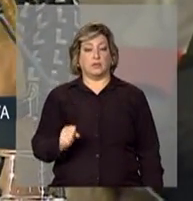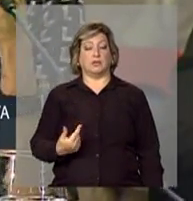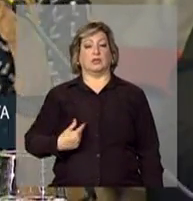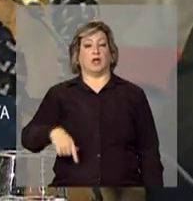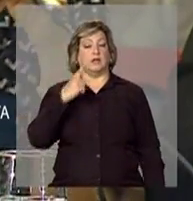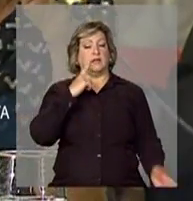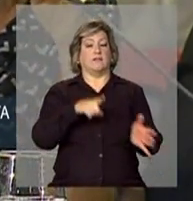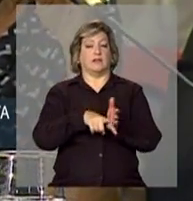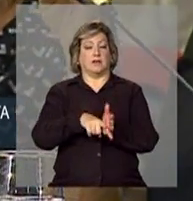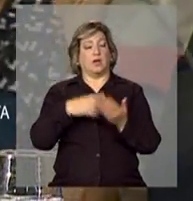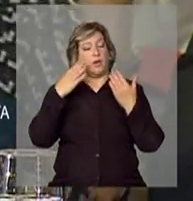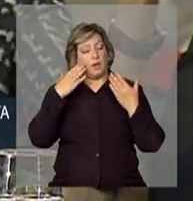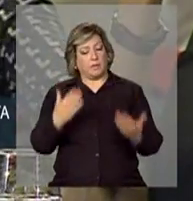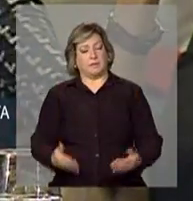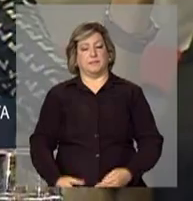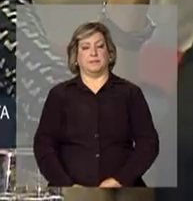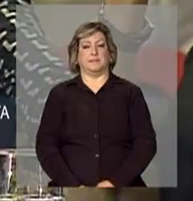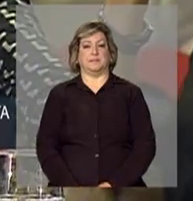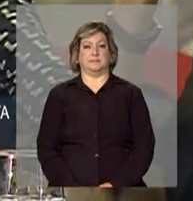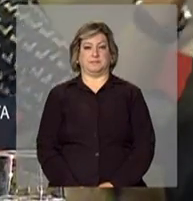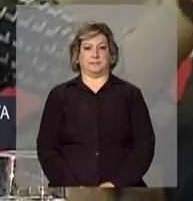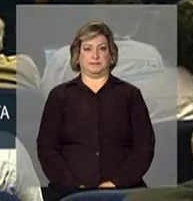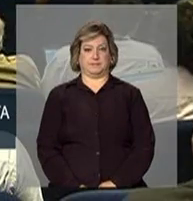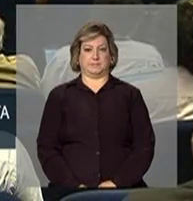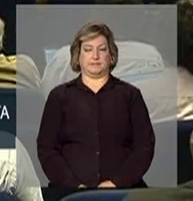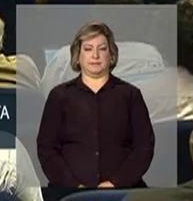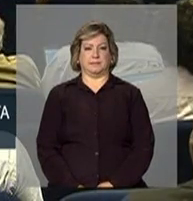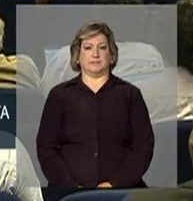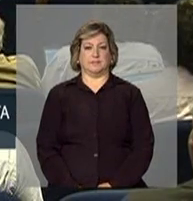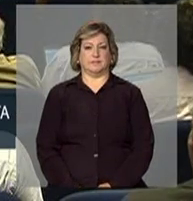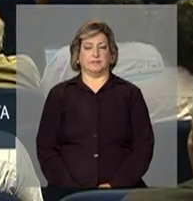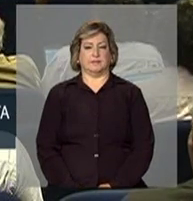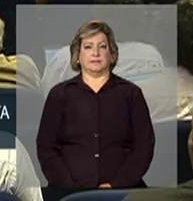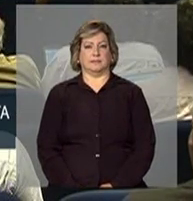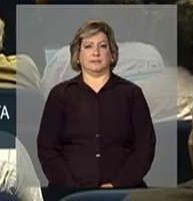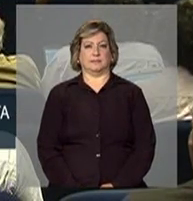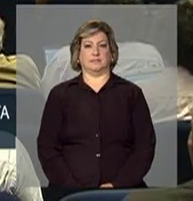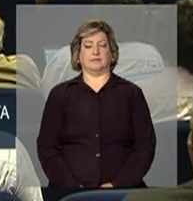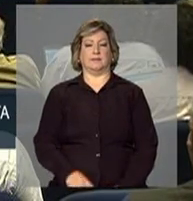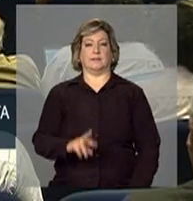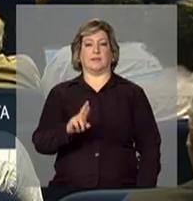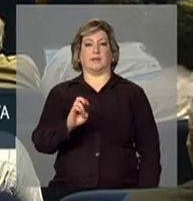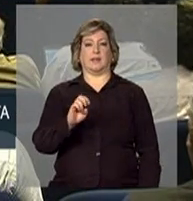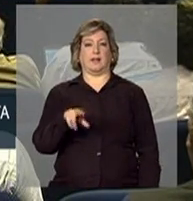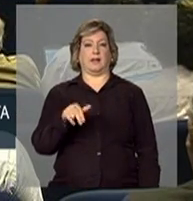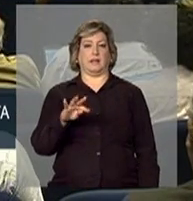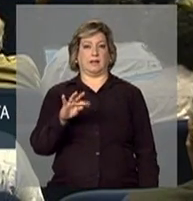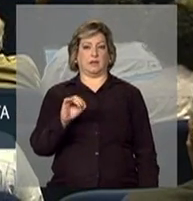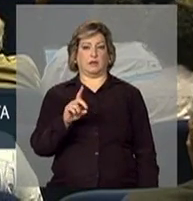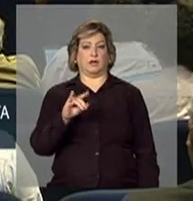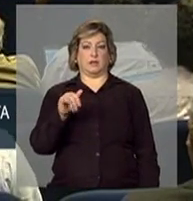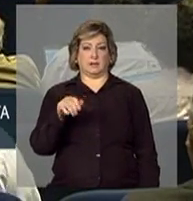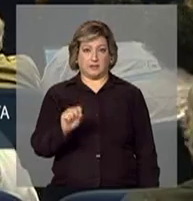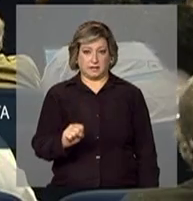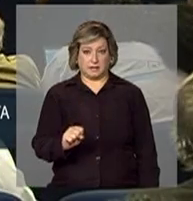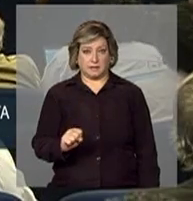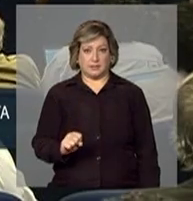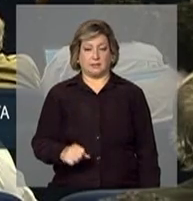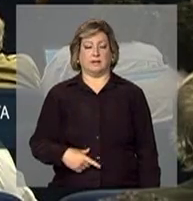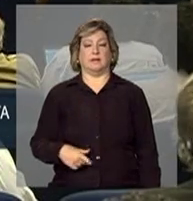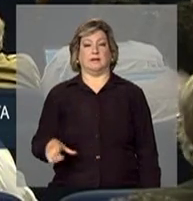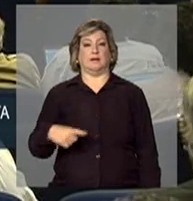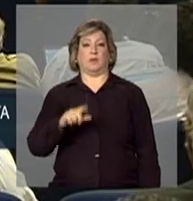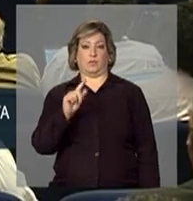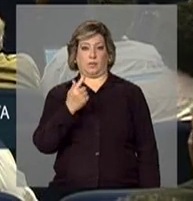da nossa investigação. Obrigada pela pergunta. Pergunta do Renato, de Goiás. Renato Dias, obrigado. Diário da Manhã